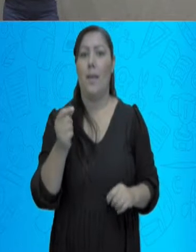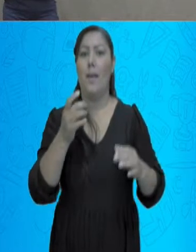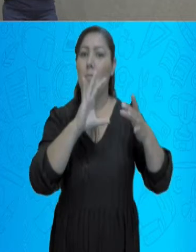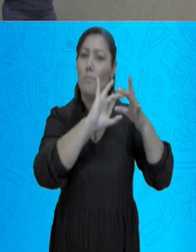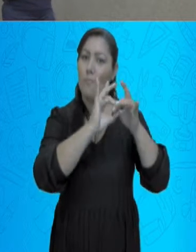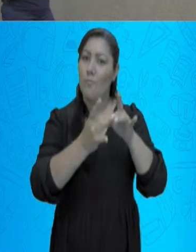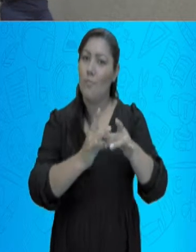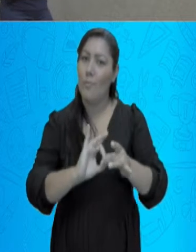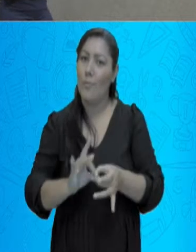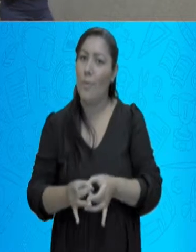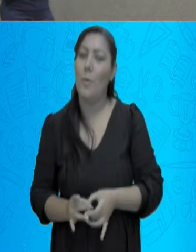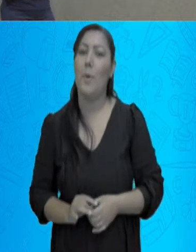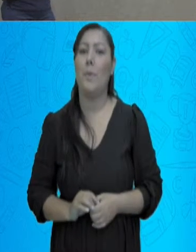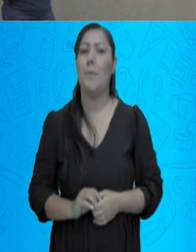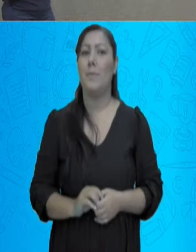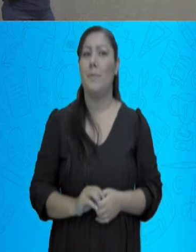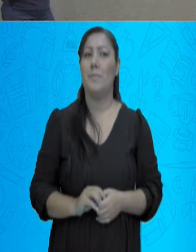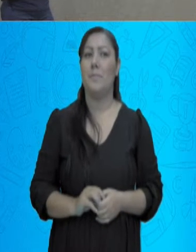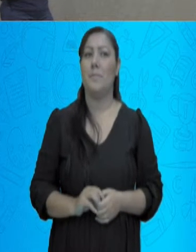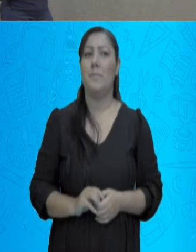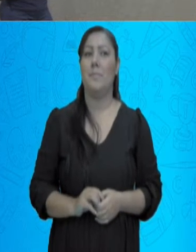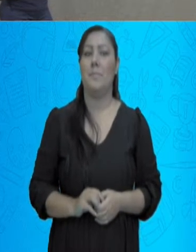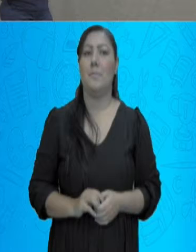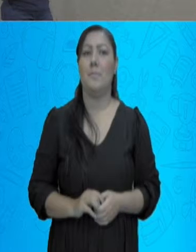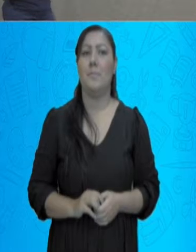contexto que ele surgiu.